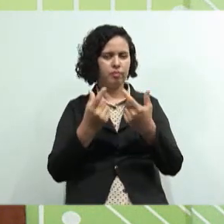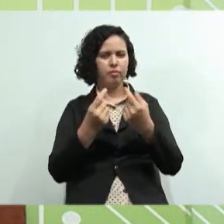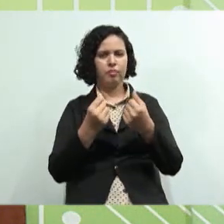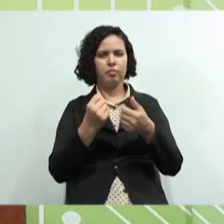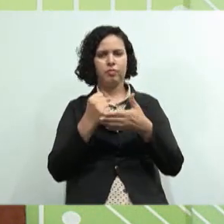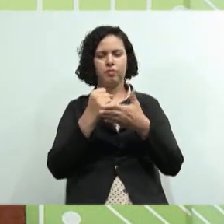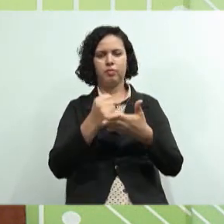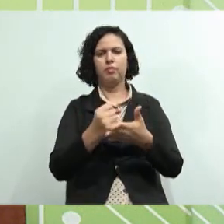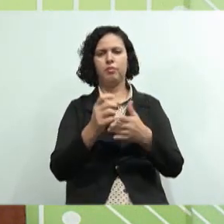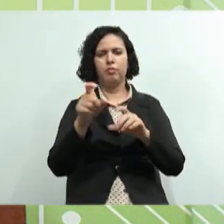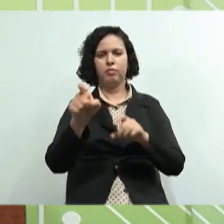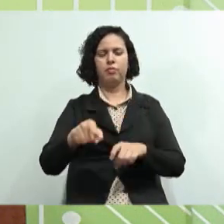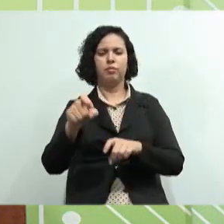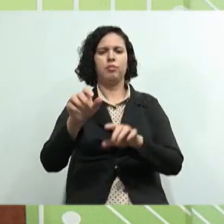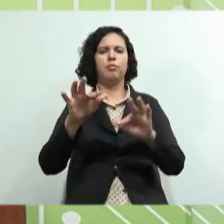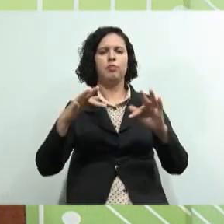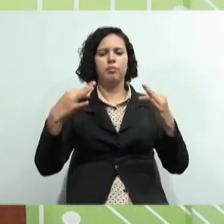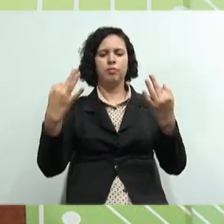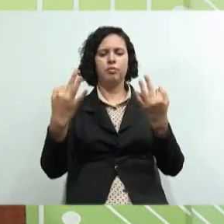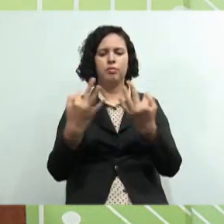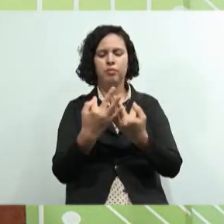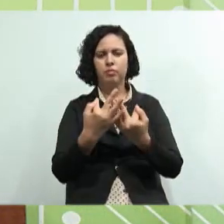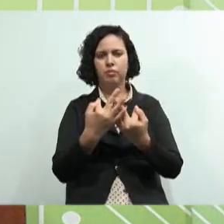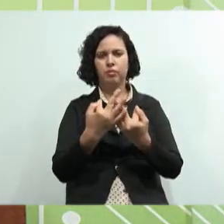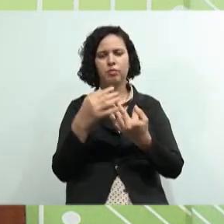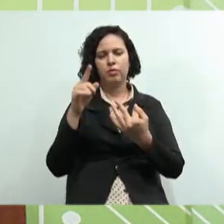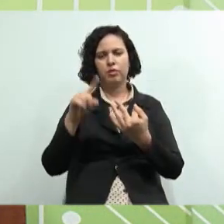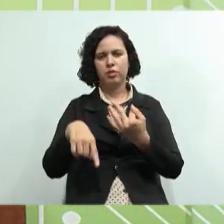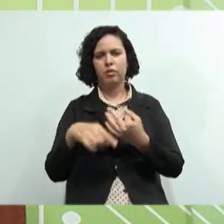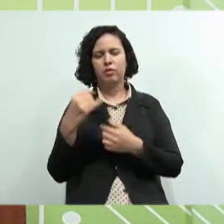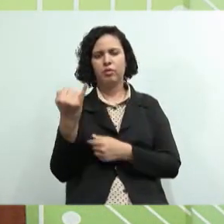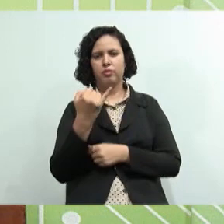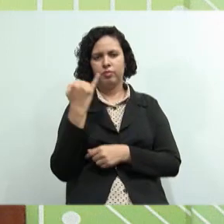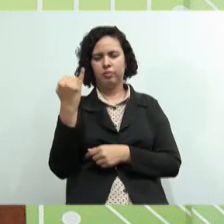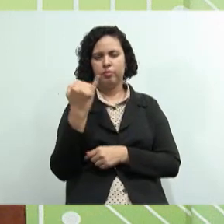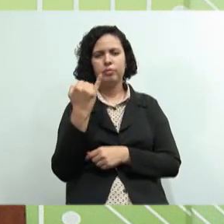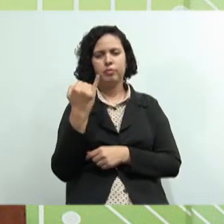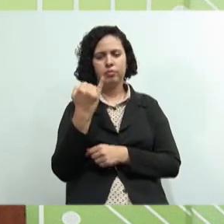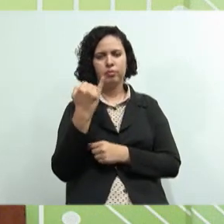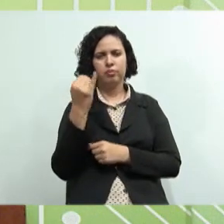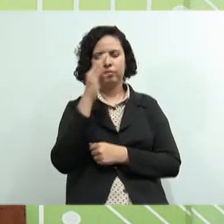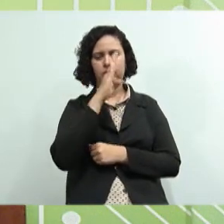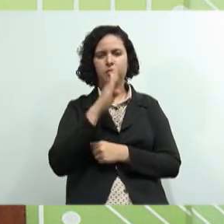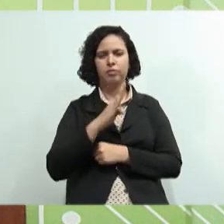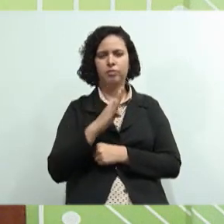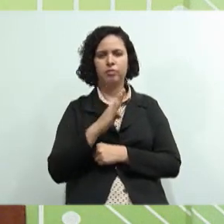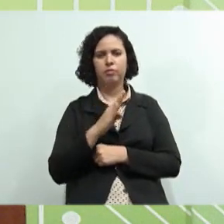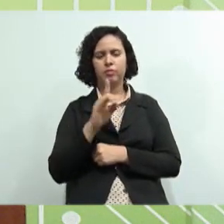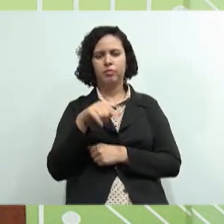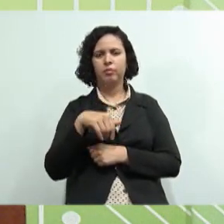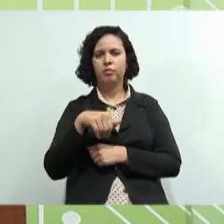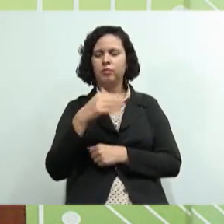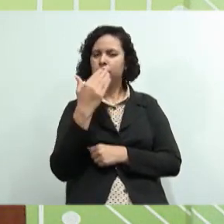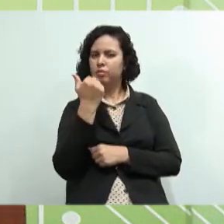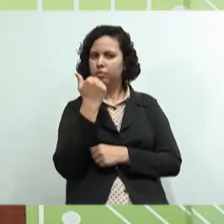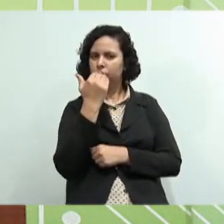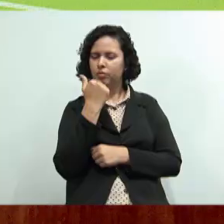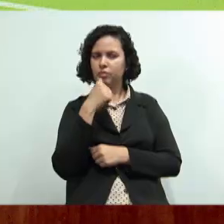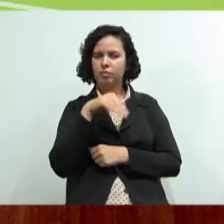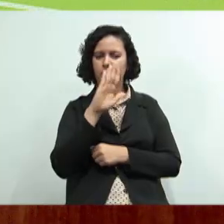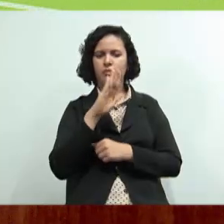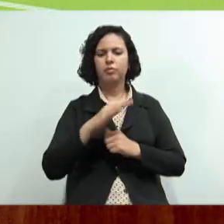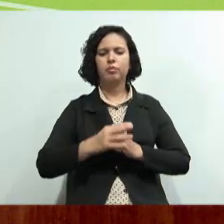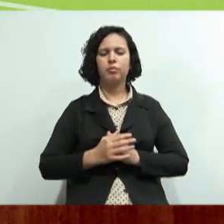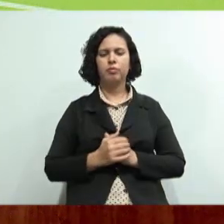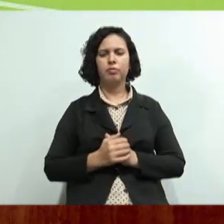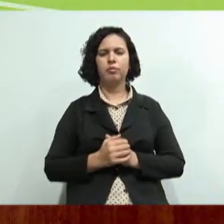para a agricultura familiar. E esse é um tipo de programa muito, muito importante para o Brasil. Esse que nós falamos é o Programa Mais Alimentos. Só uma